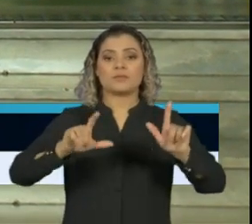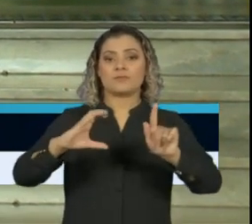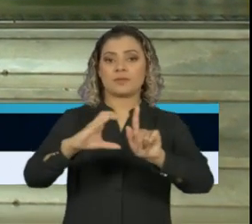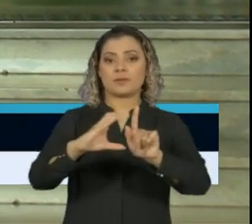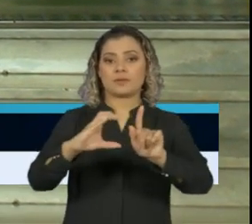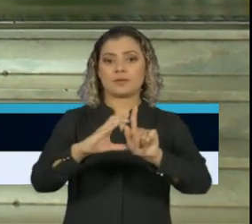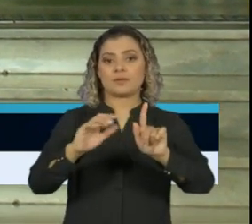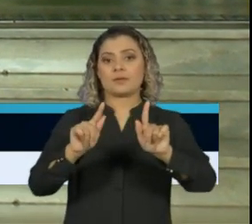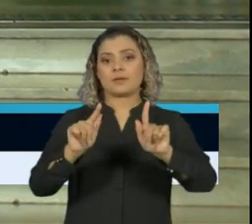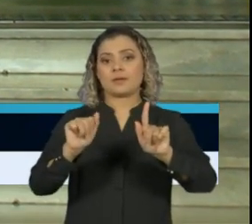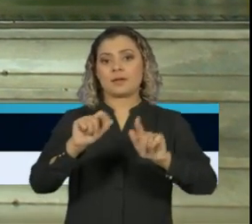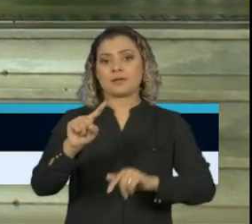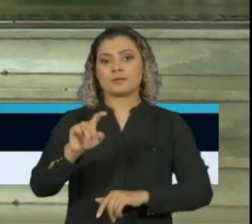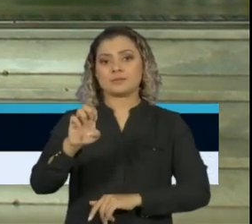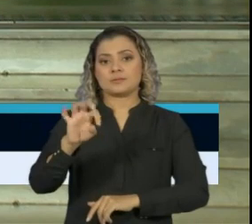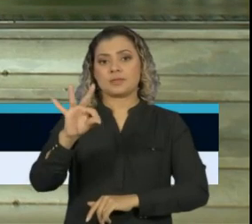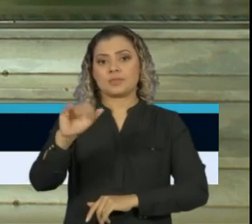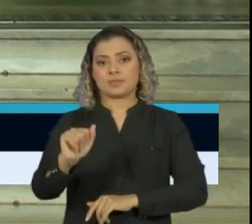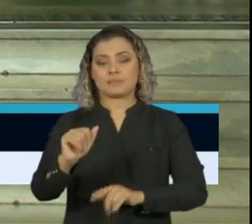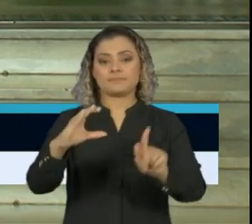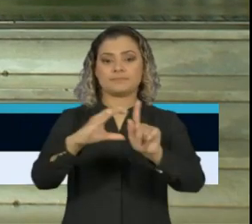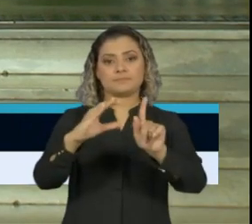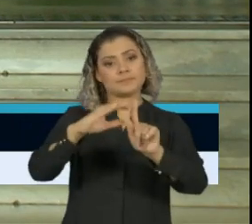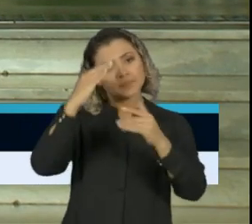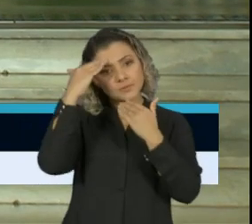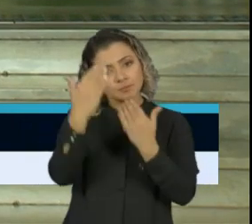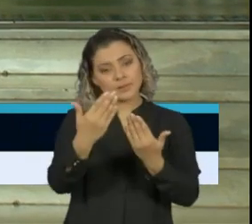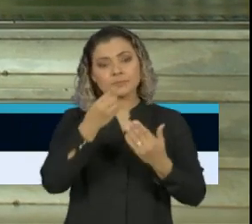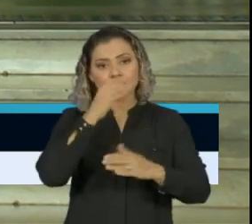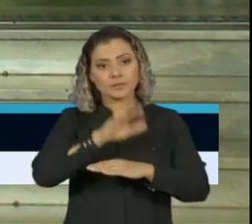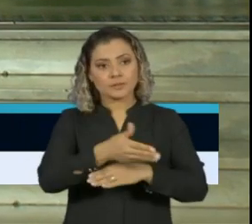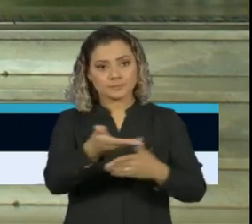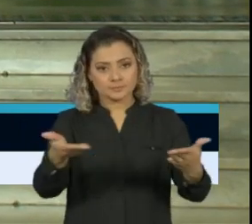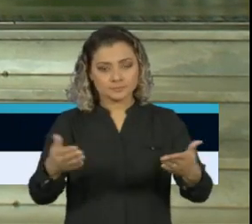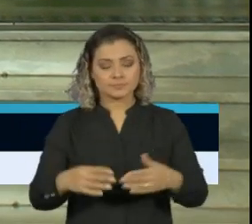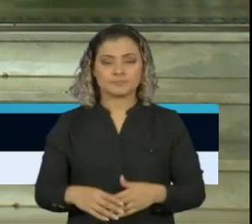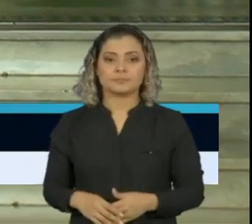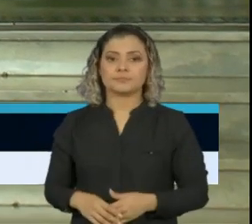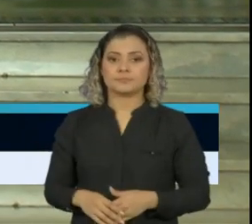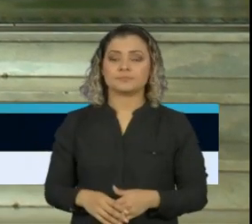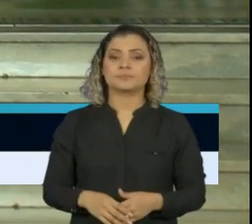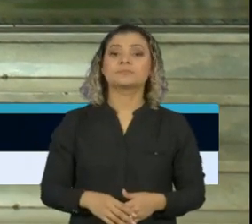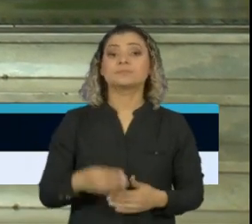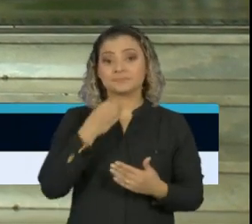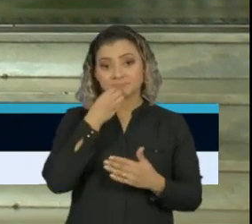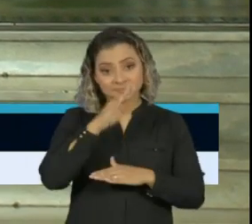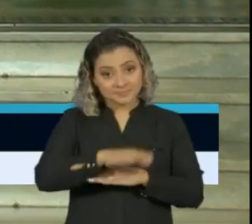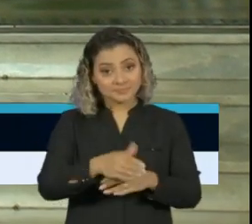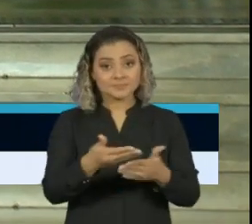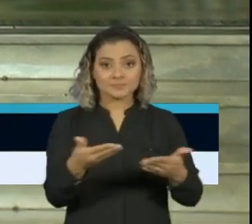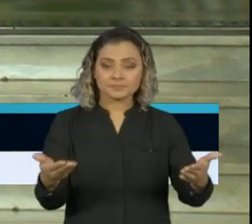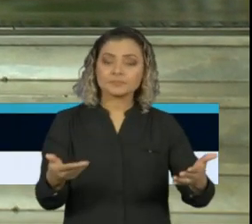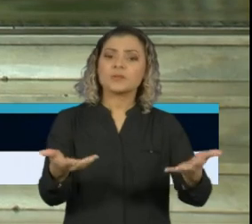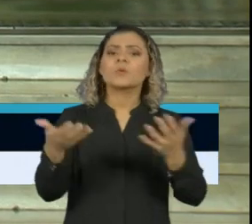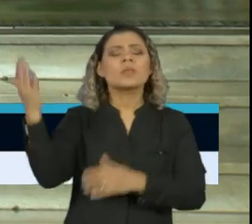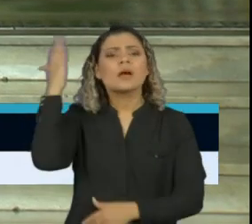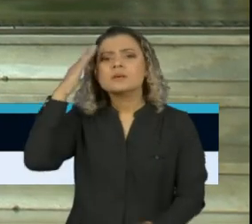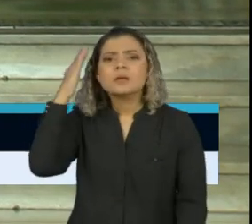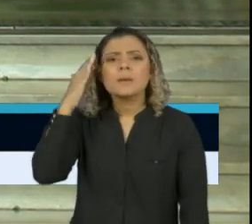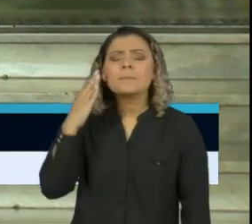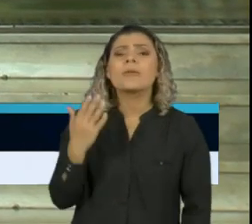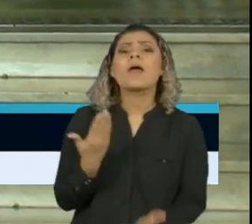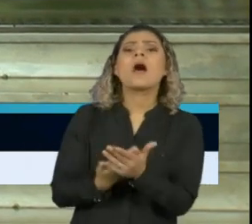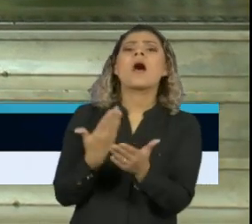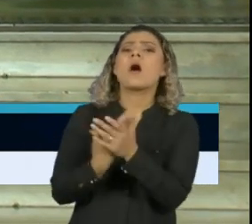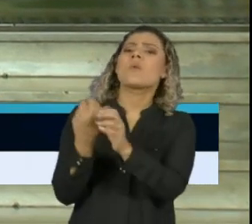aqui presente. Marcelo, obrigado pela sua presença. Boa tarde. Sua pergunta, por favor. Boa tarde a todos. Eu gostaria de saber em relação às aulas